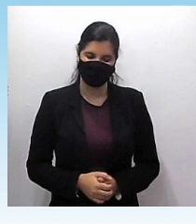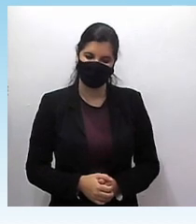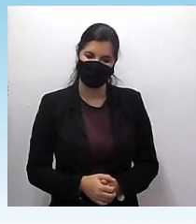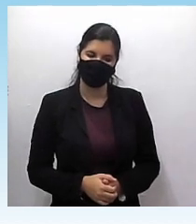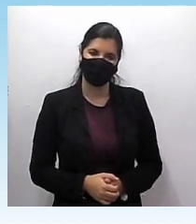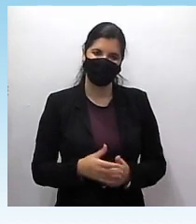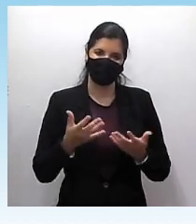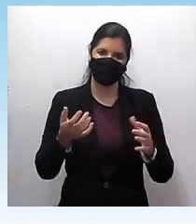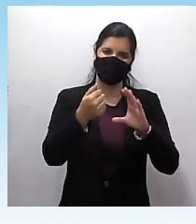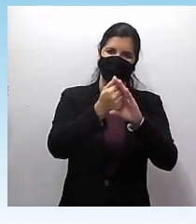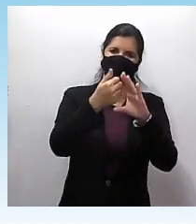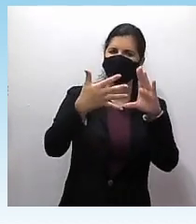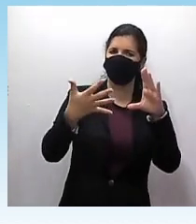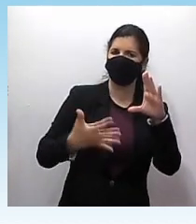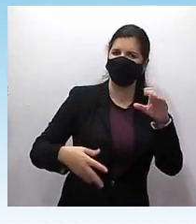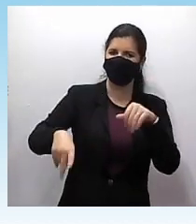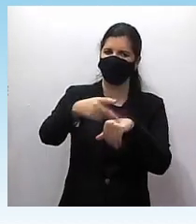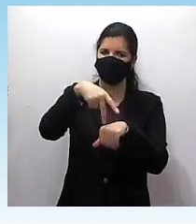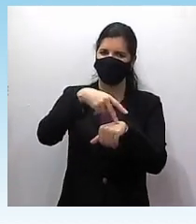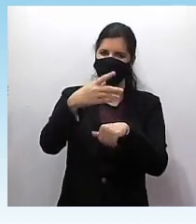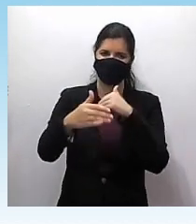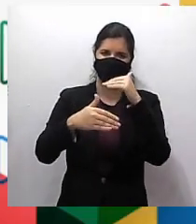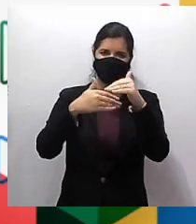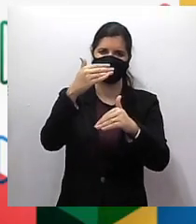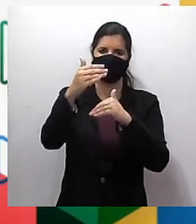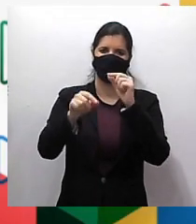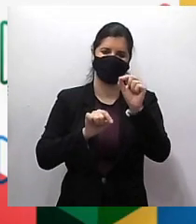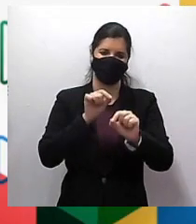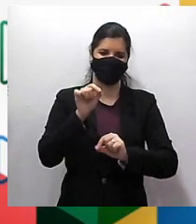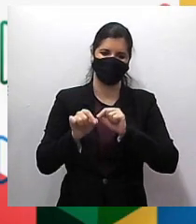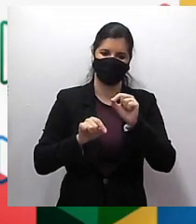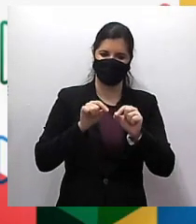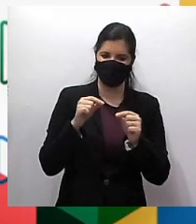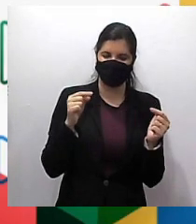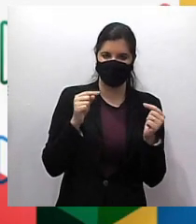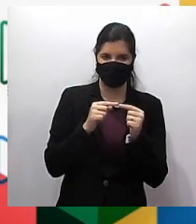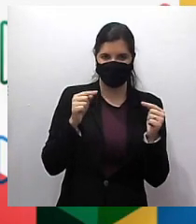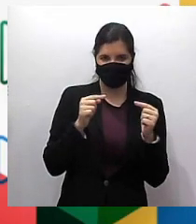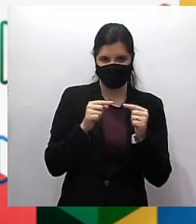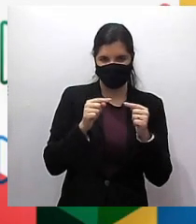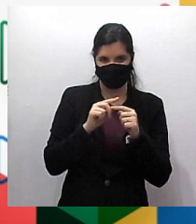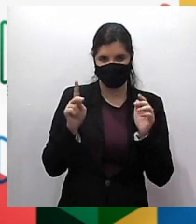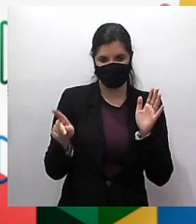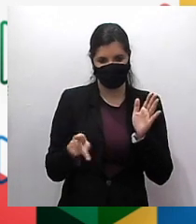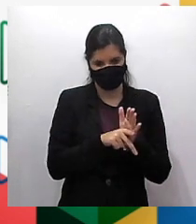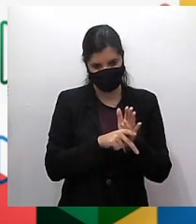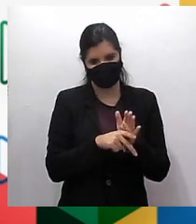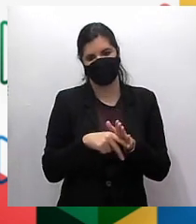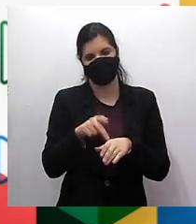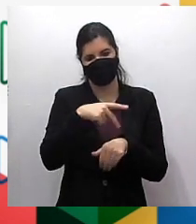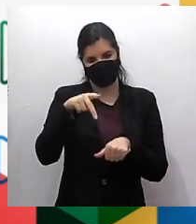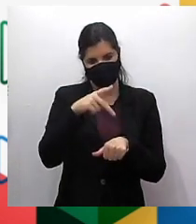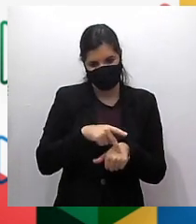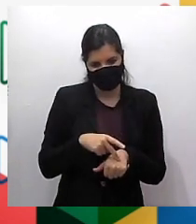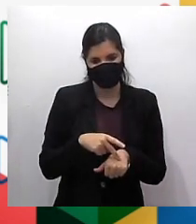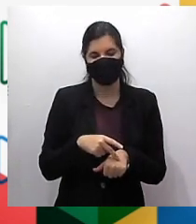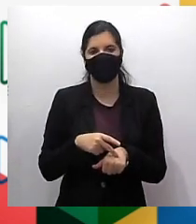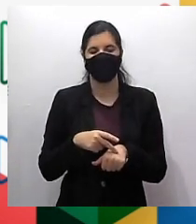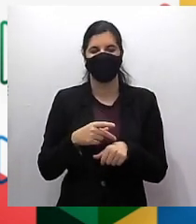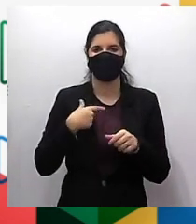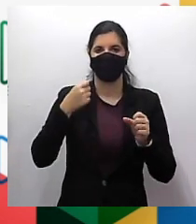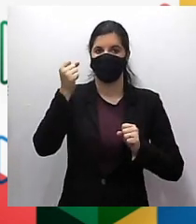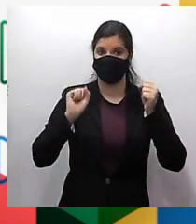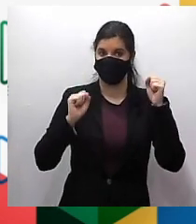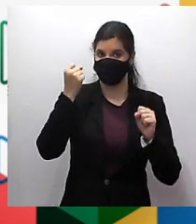o que caracteriza um país desenvolvido? Aqui são as características que compõem um país desenvolvido. Então, veja, ele tem